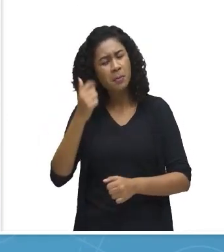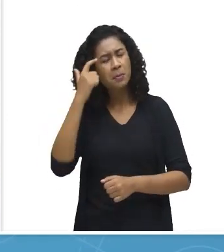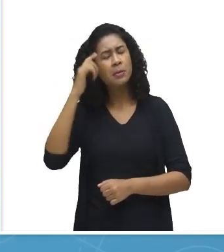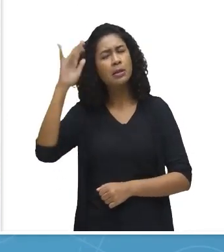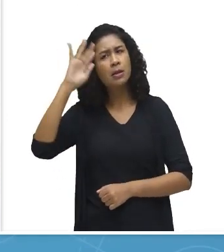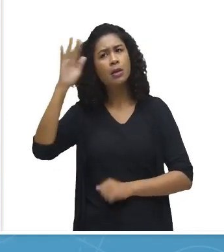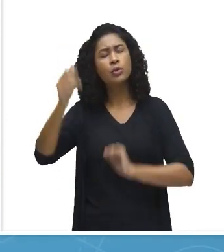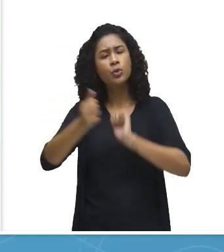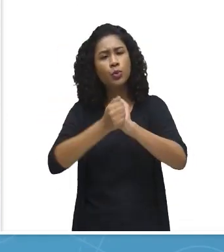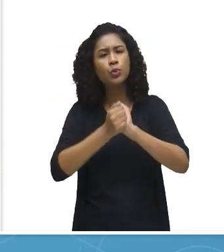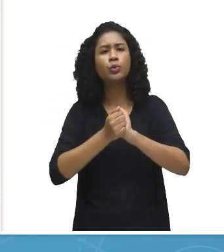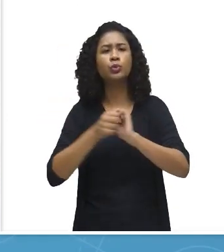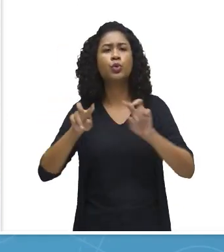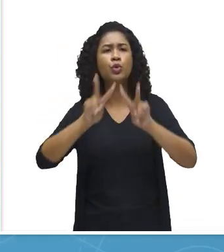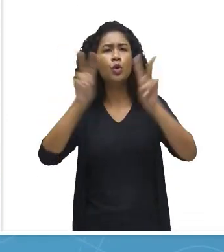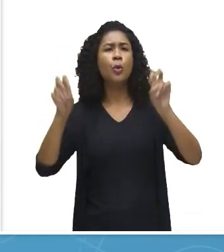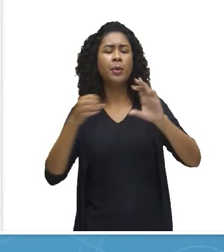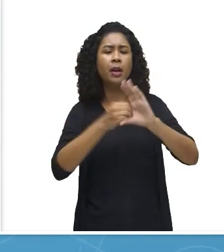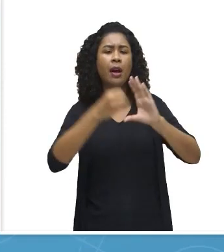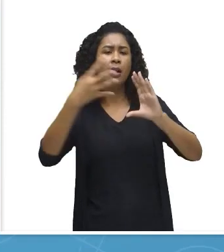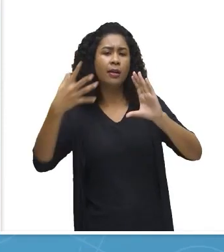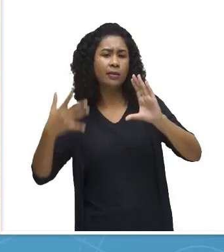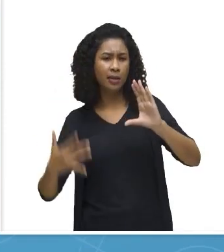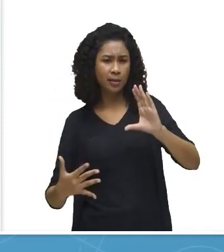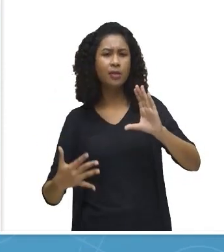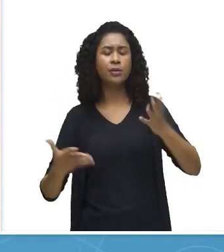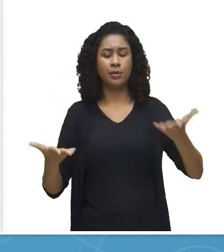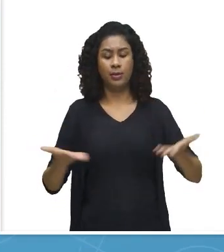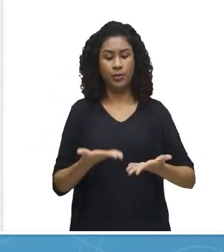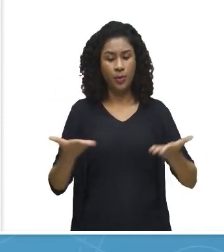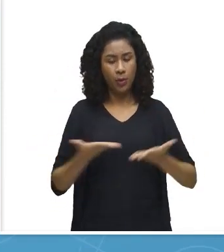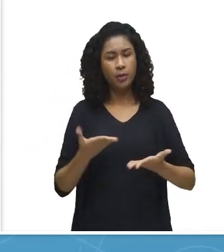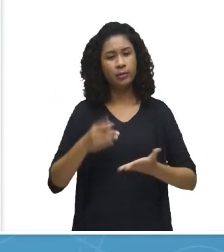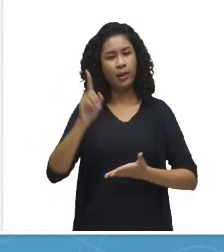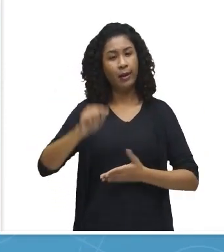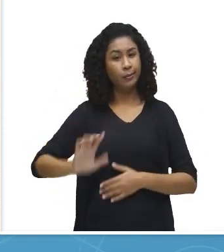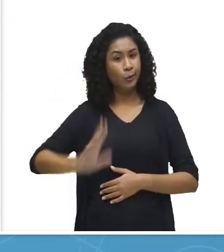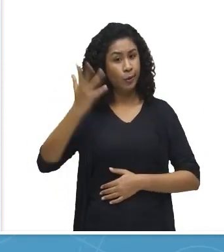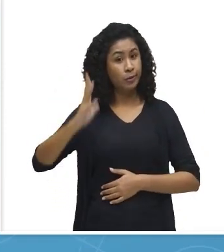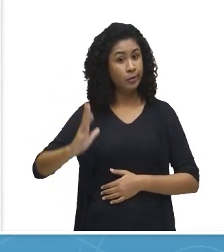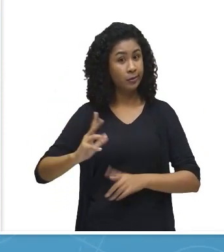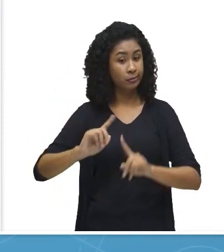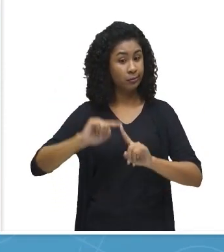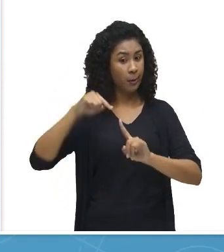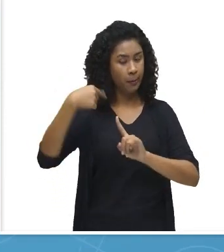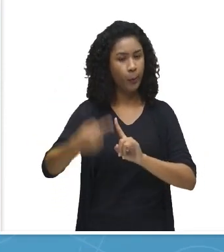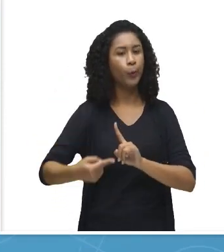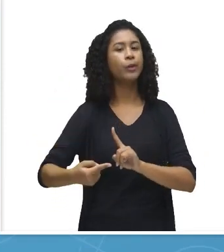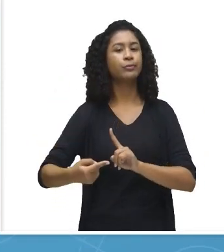modernidade, nós vamos ver algumas consequências disso, principalmente nos dias de hoje.